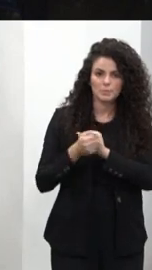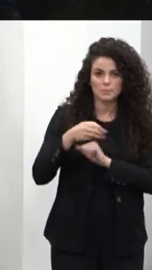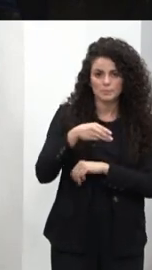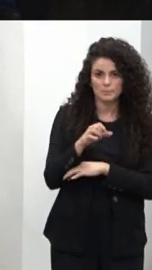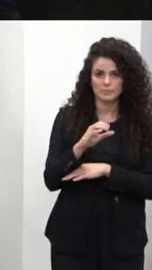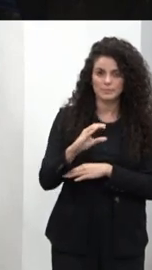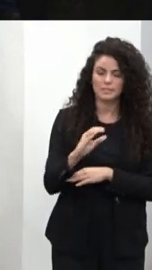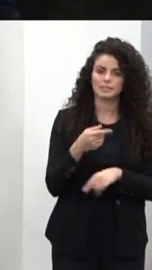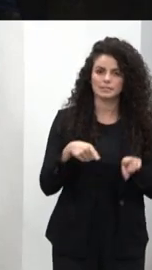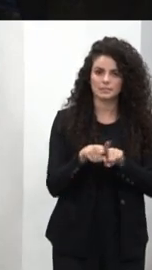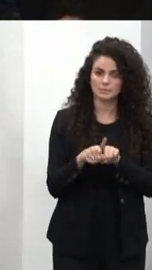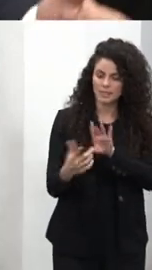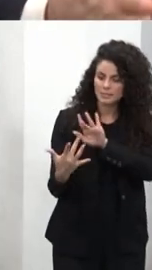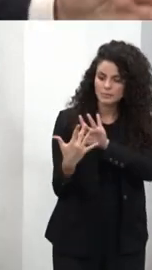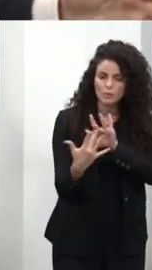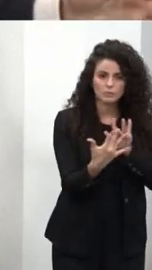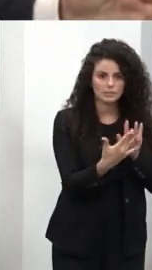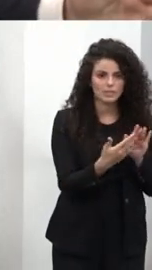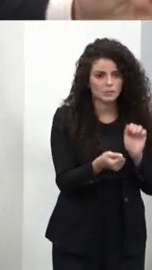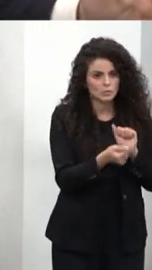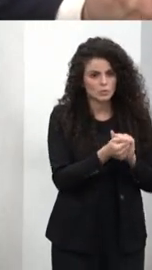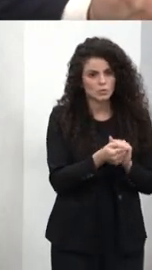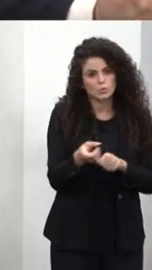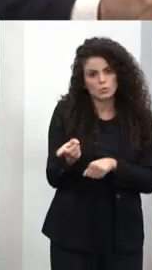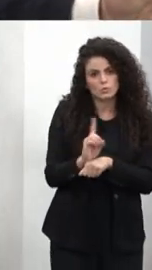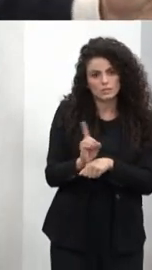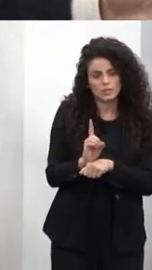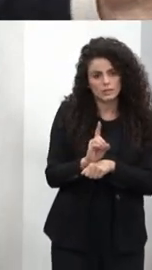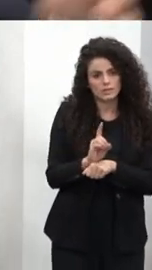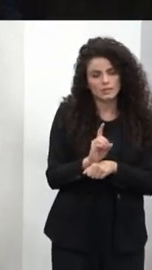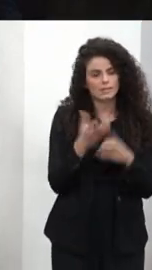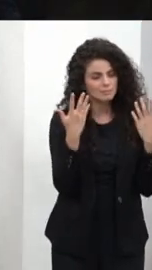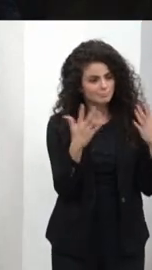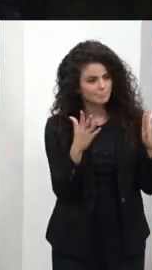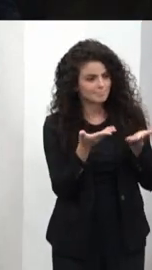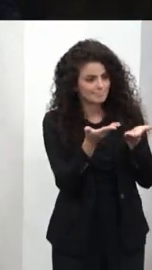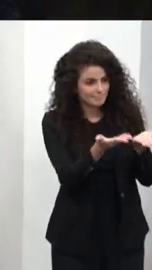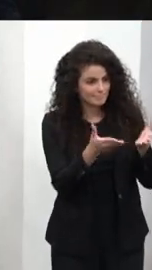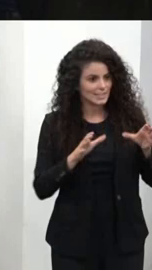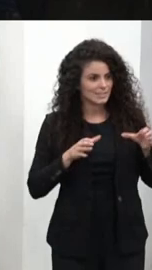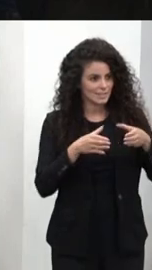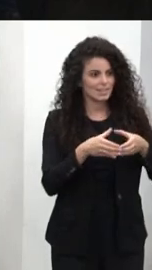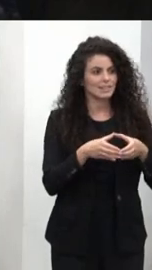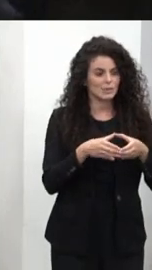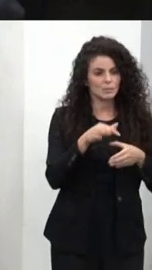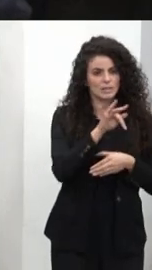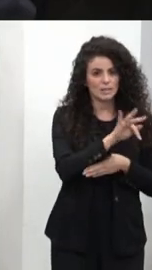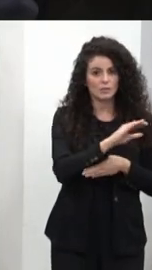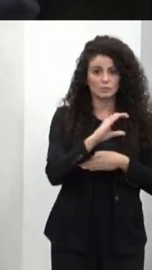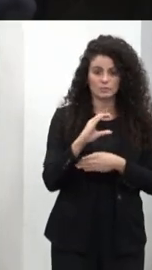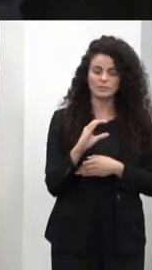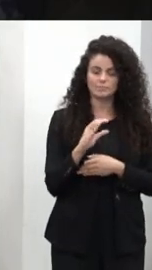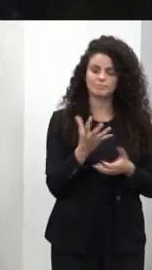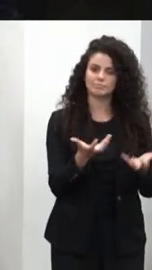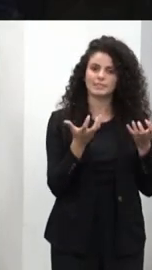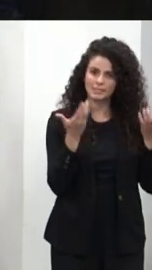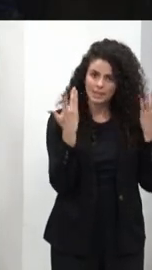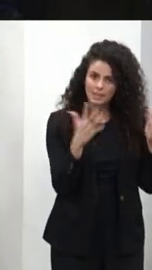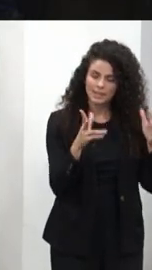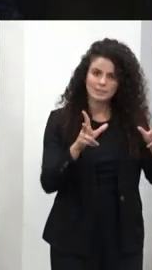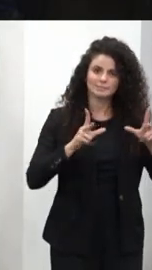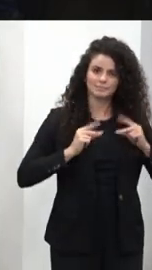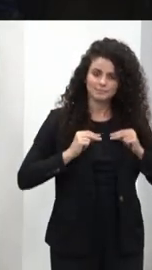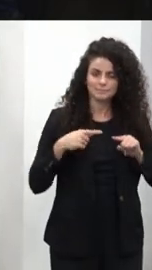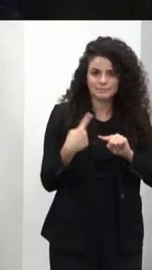em contato com o diretor toda a minha equipe aqui parabenizo aliás eu acho que a a nossa equipe da Fundação Catarinense de Cultura merece parabéns porque